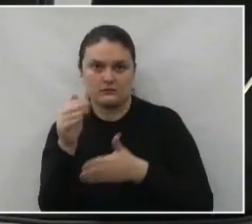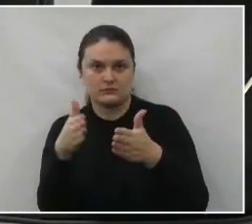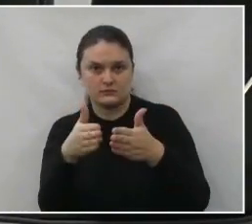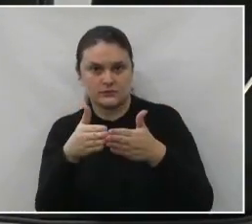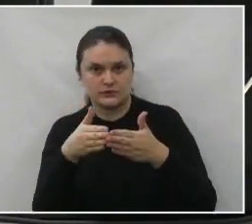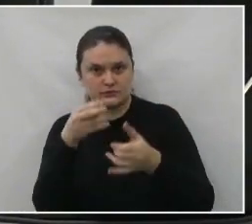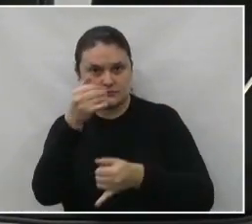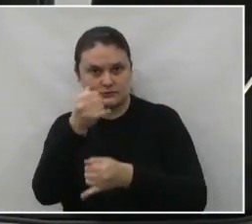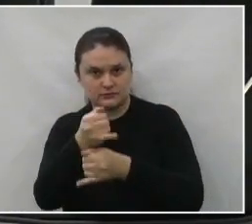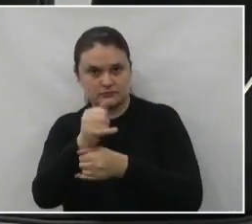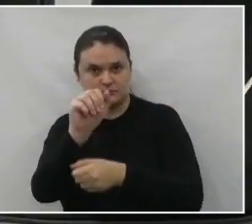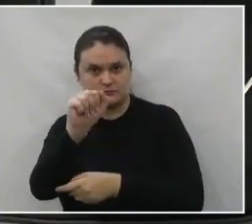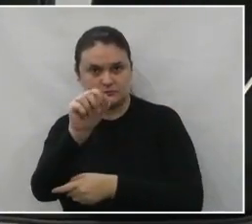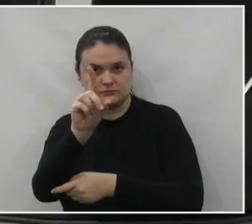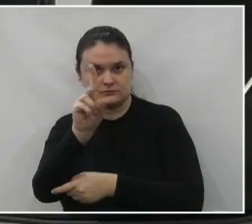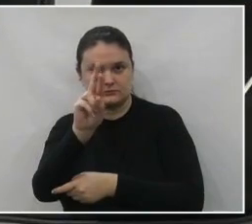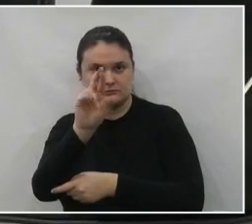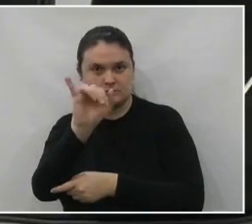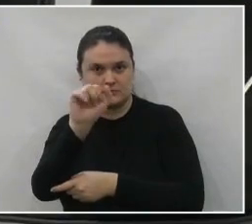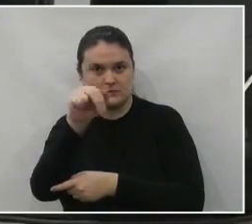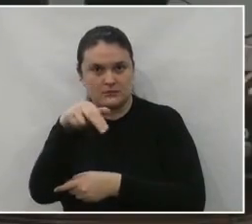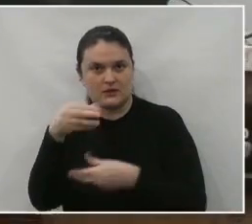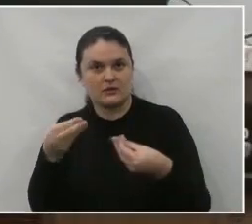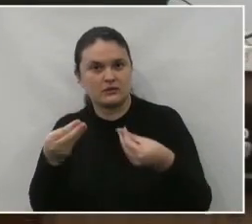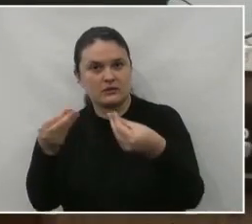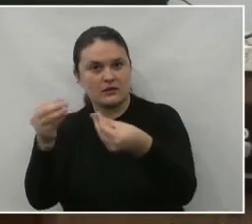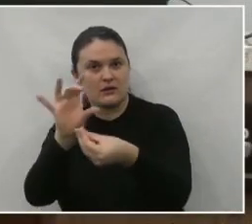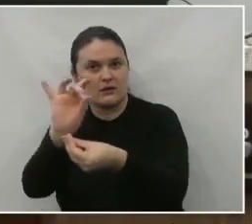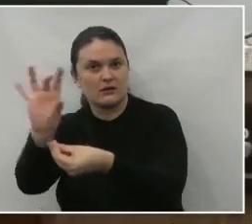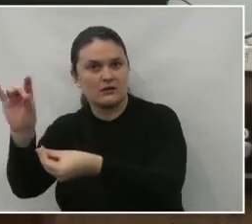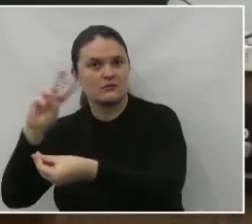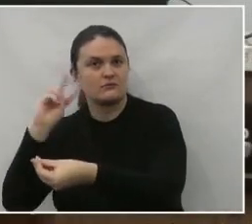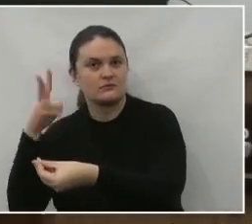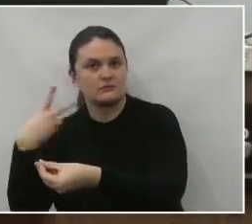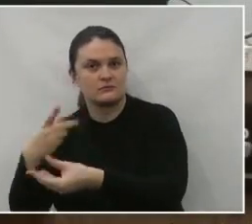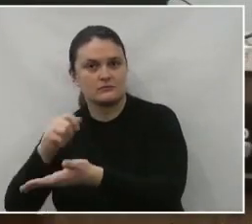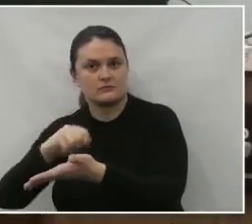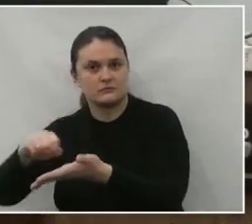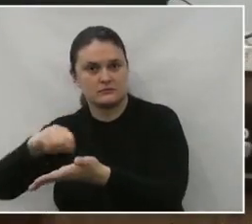Solicito ao senhor Adrian para que apanhe as assinaturas.